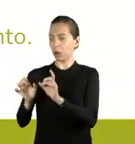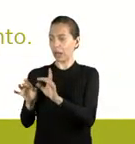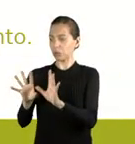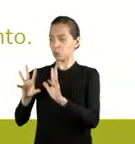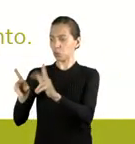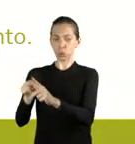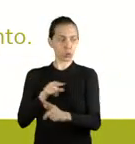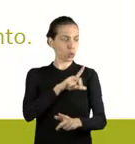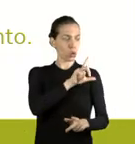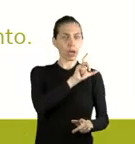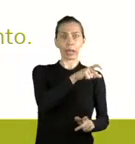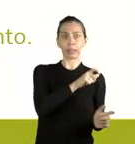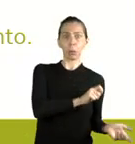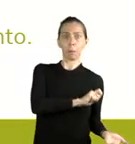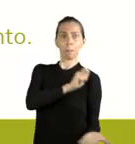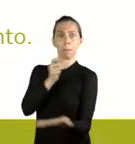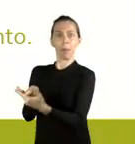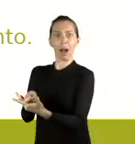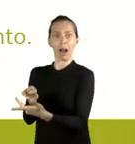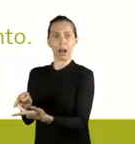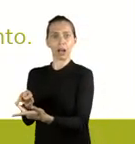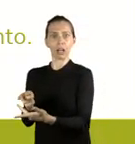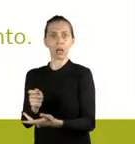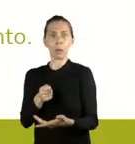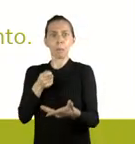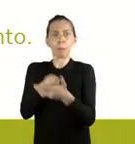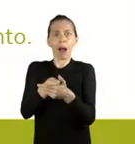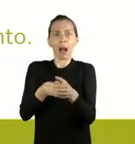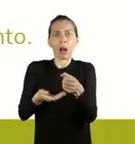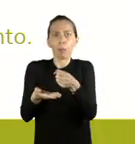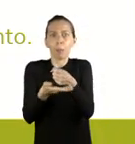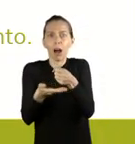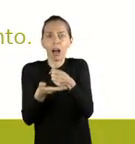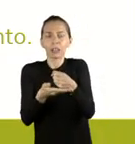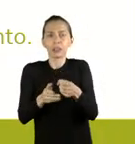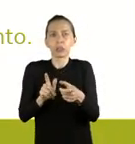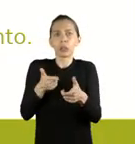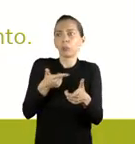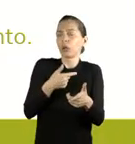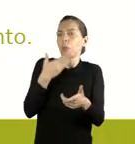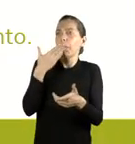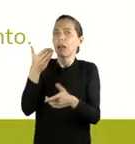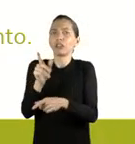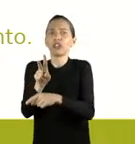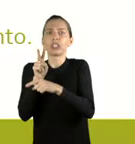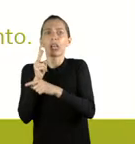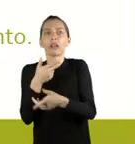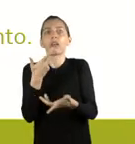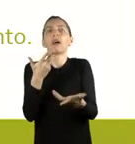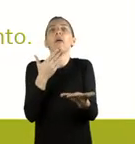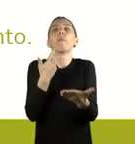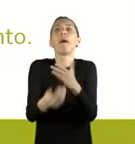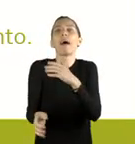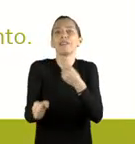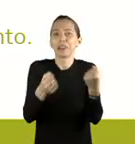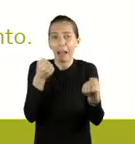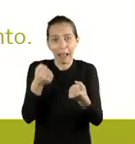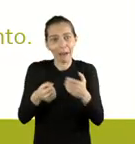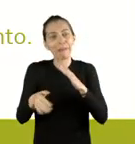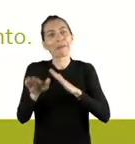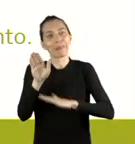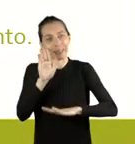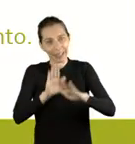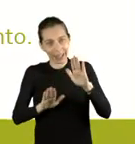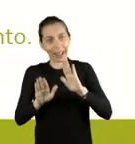né? Porque aí forma aquela bola de neve, você paga o mínimo, você não consegue, depois você anota a giota e toma seu carro. Basicamente,